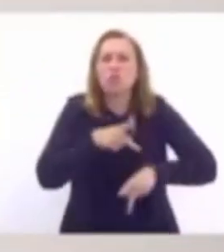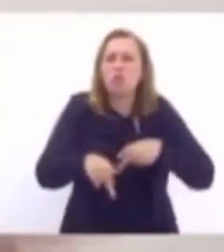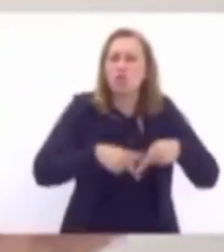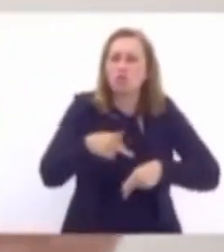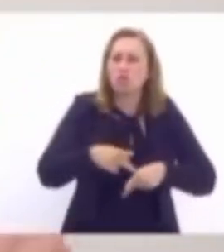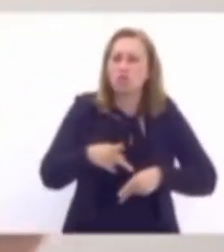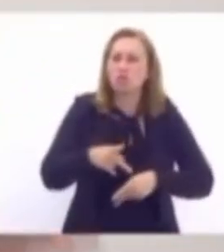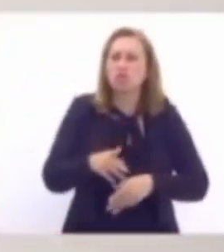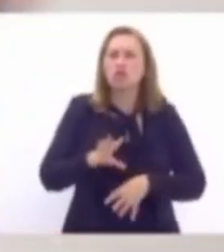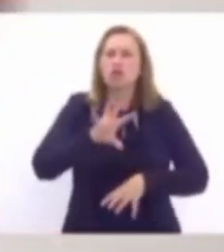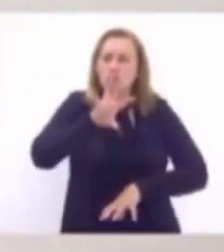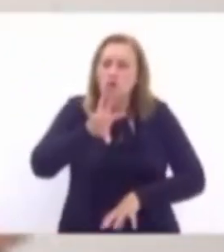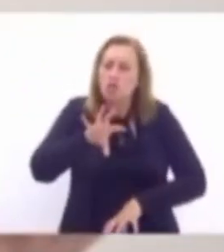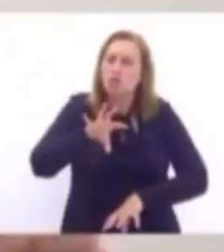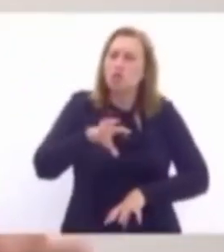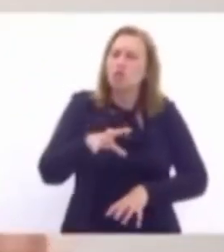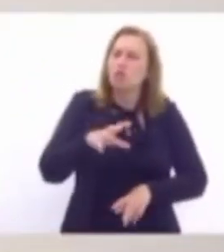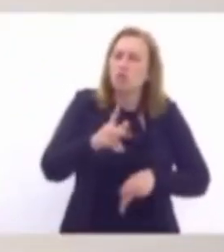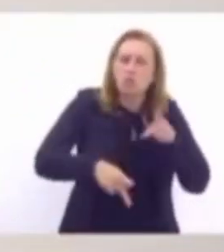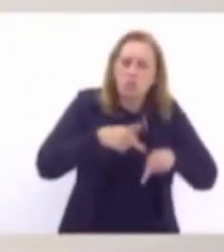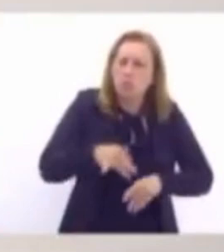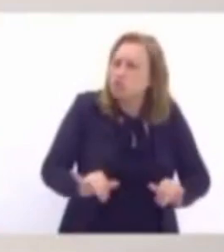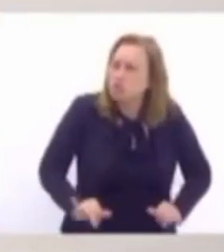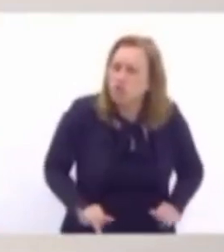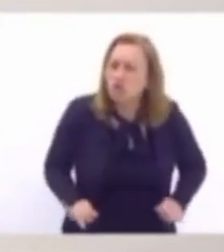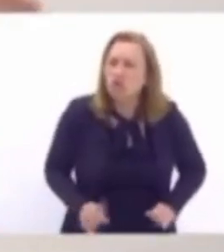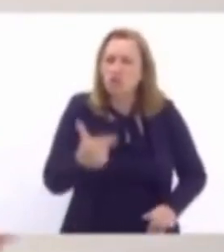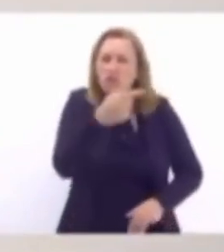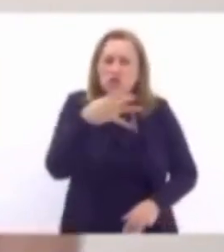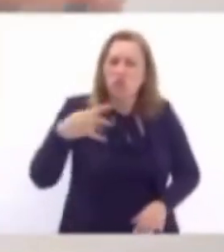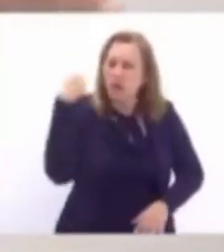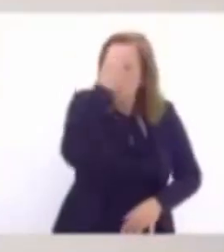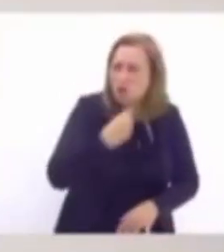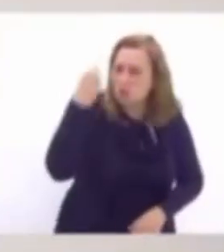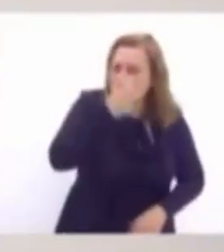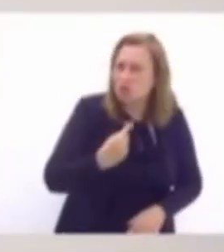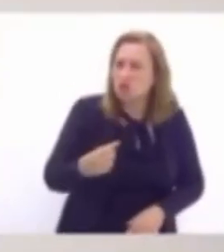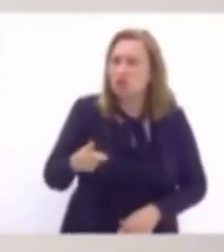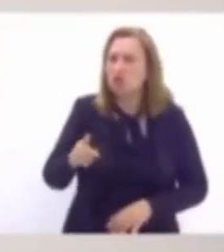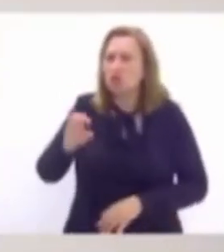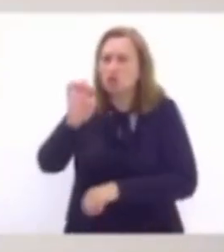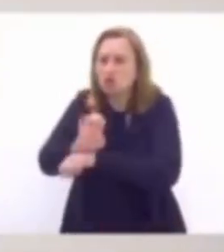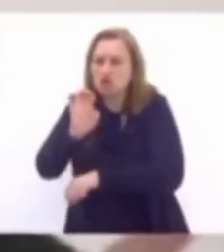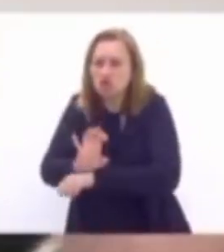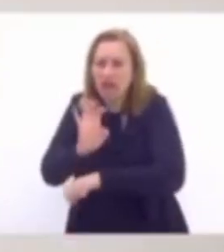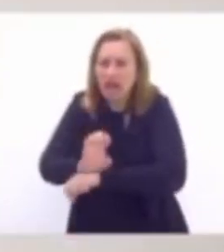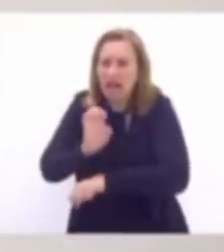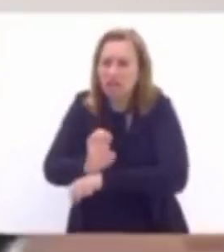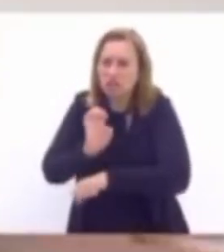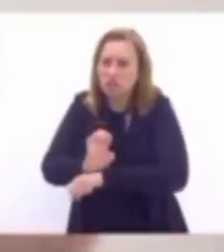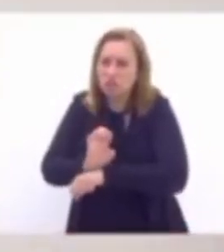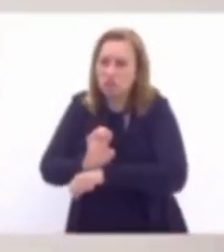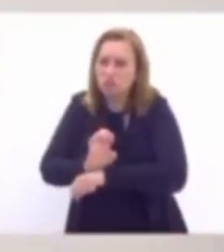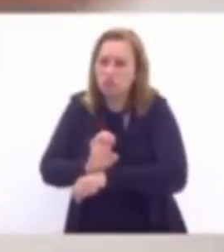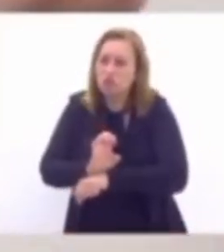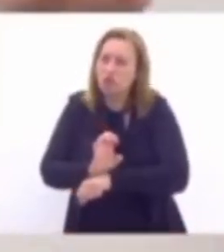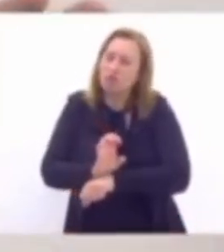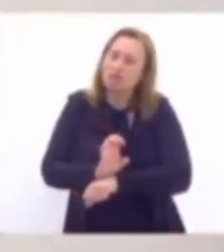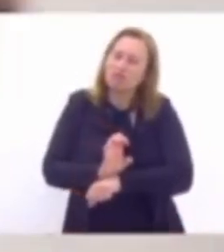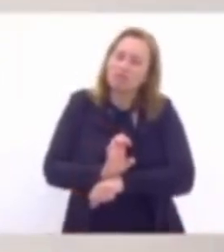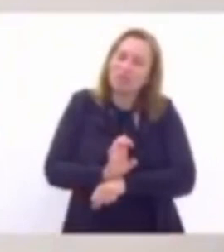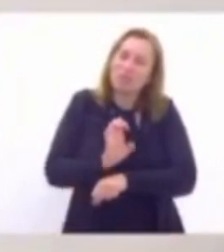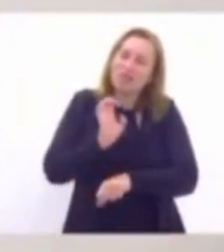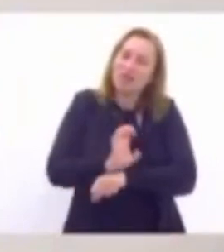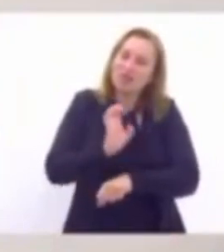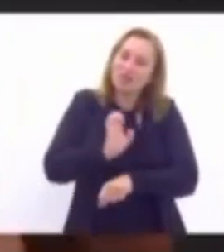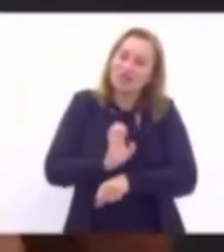cidadão tá se fudendo 24 horas por dia. E o Estado comendo o rabo do cidadão, cara. Não dá mais, não dá pra aturar mais. Desculpa meu